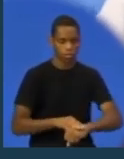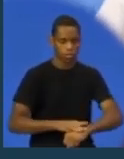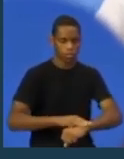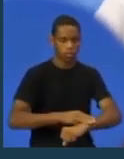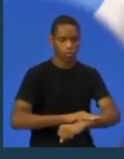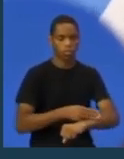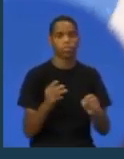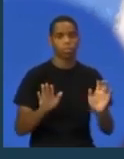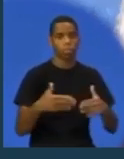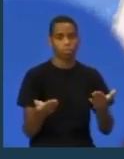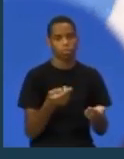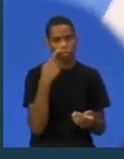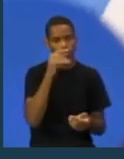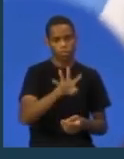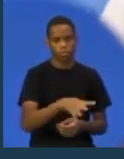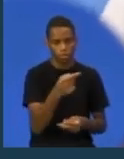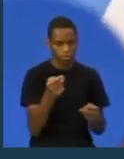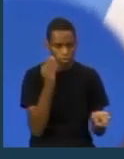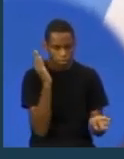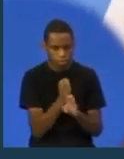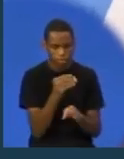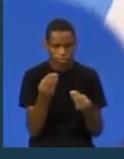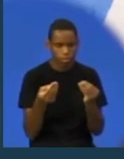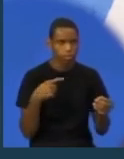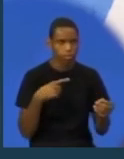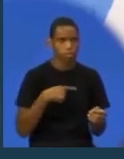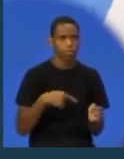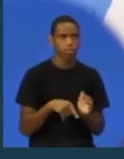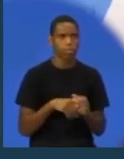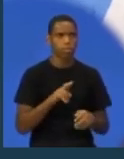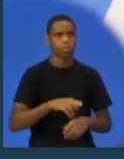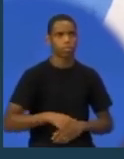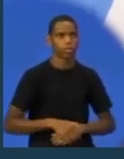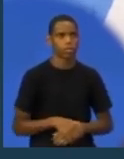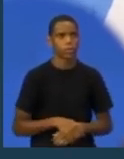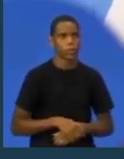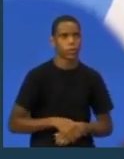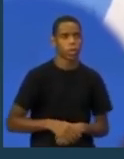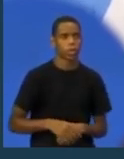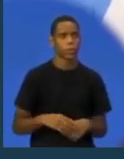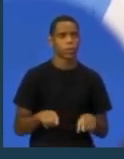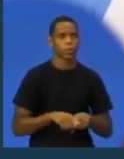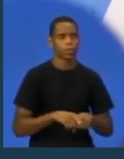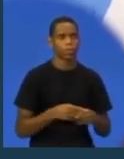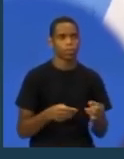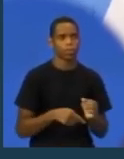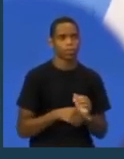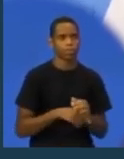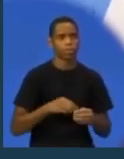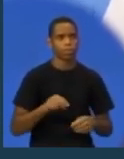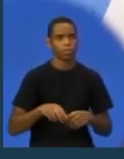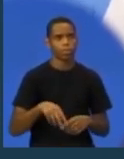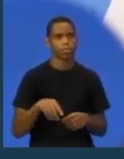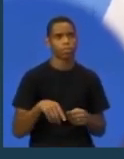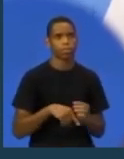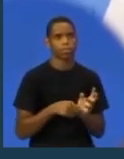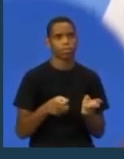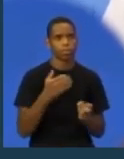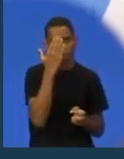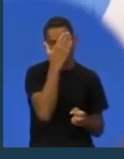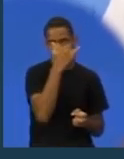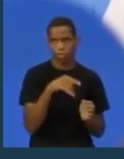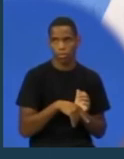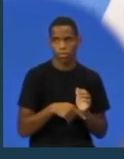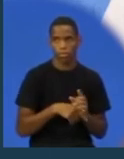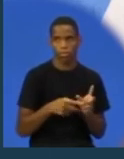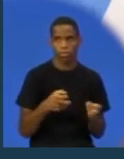músculo ali, melhor dizendo, é aquele que apresenta menor tempo de ativação. Aí você olha para a fase de apoio e descobre lá que o